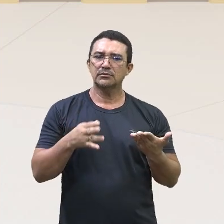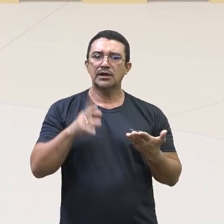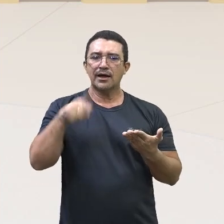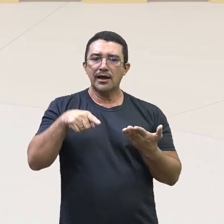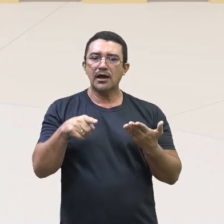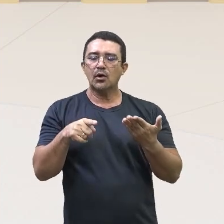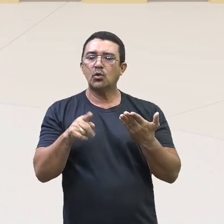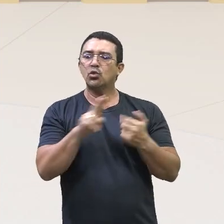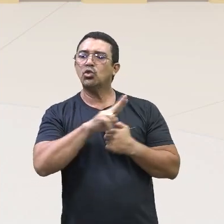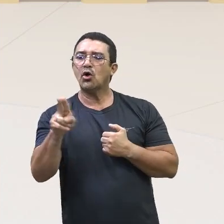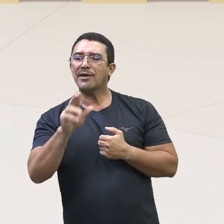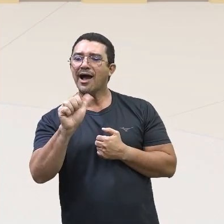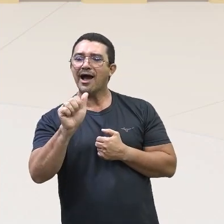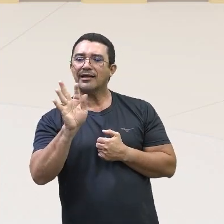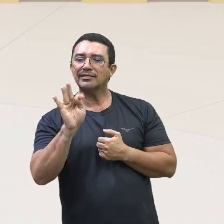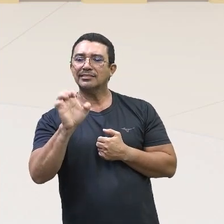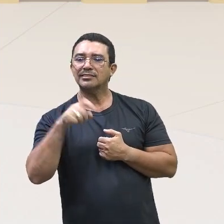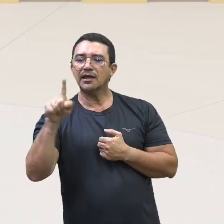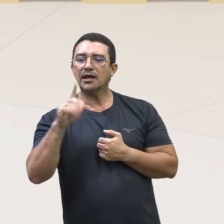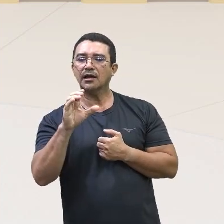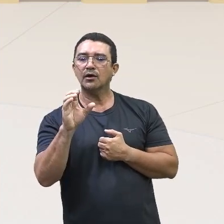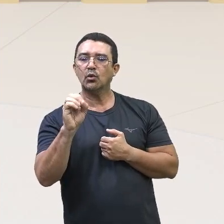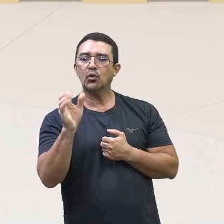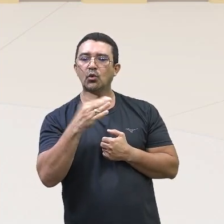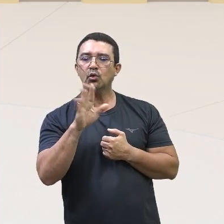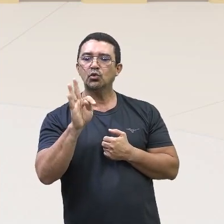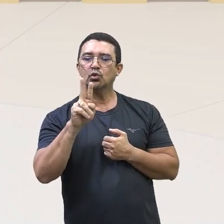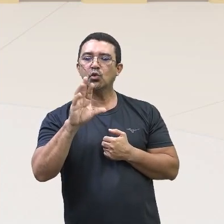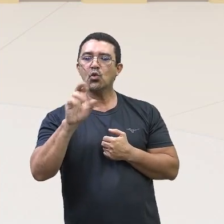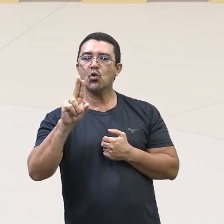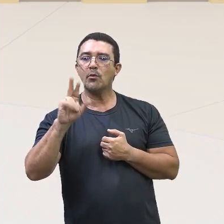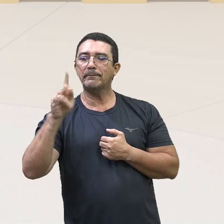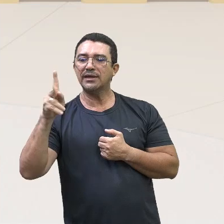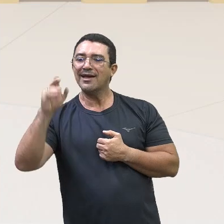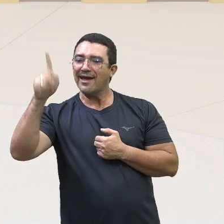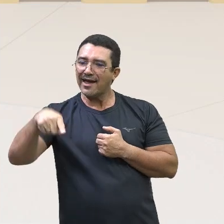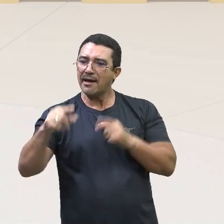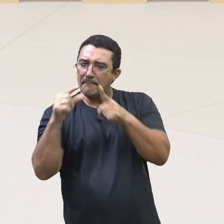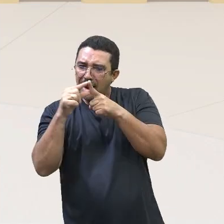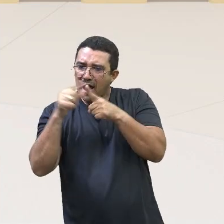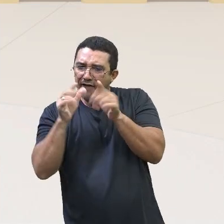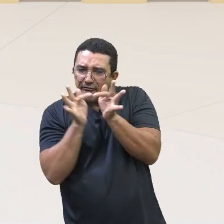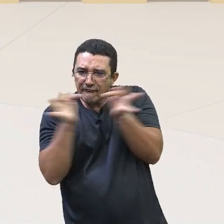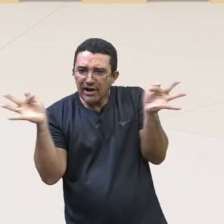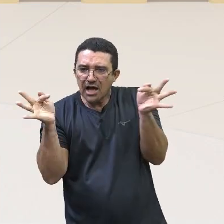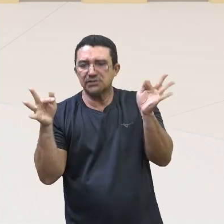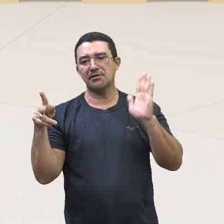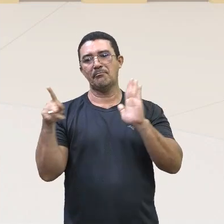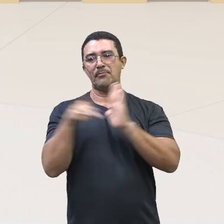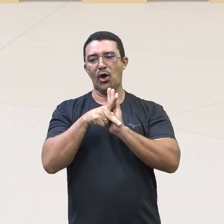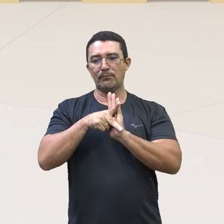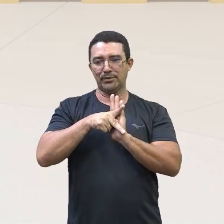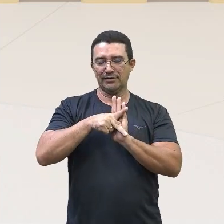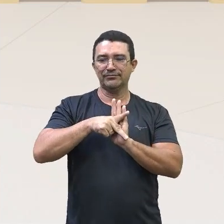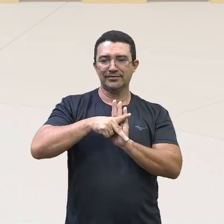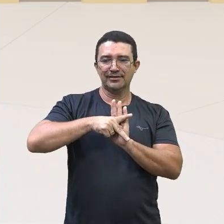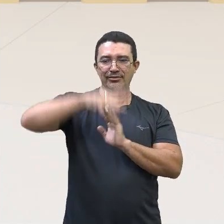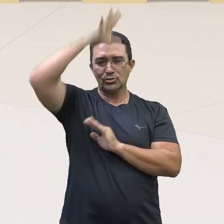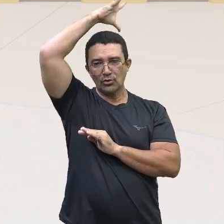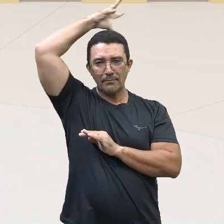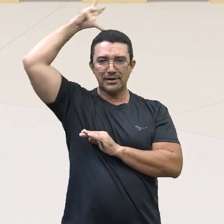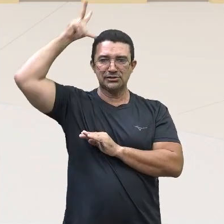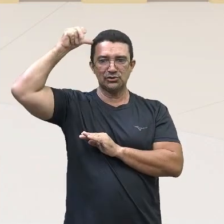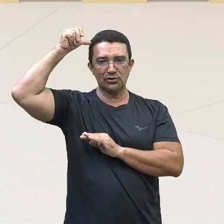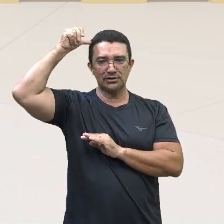bem regional nossa, né? Sim. Até o tucupi. O tucupi também é nosso, né? Uma Aqui da região né? do norte. Então, até o tucupi é uma expressão,